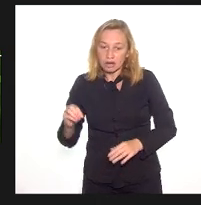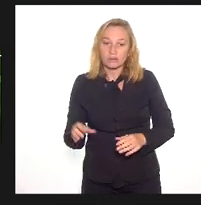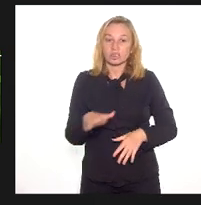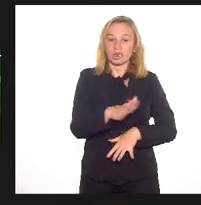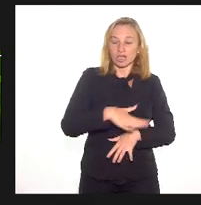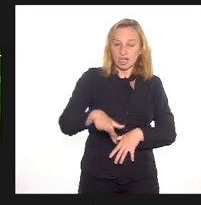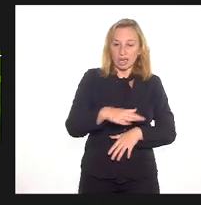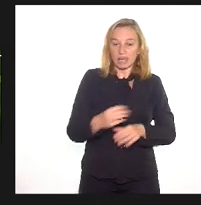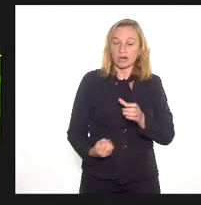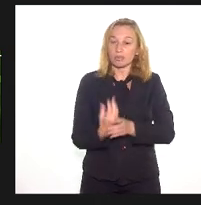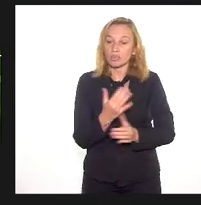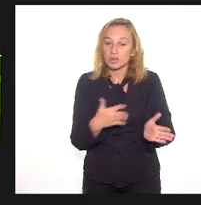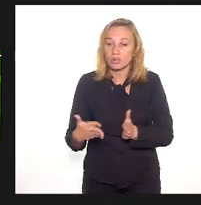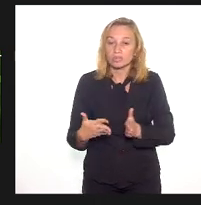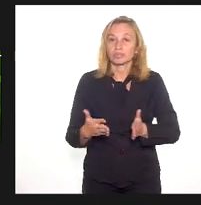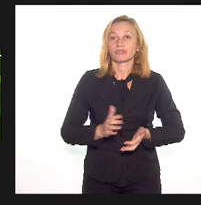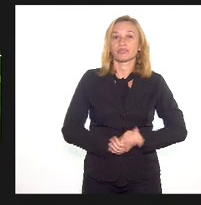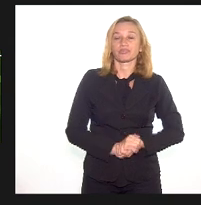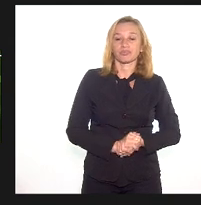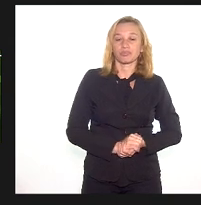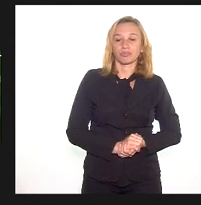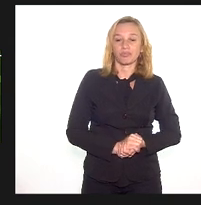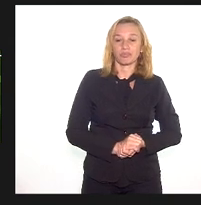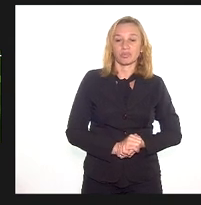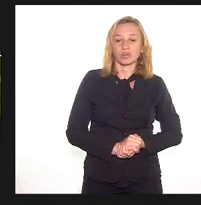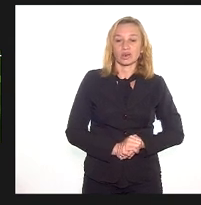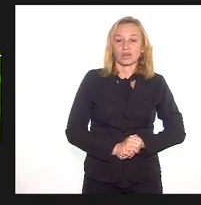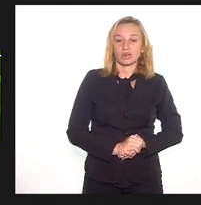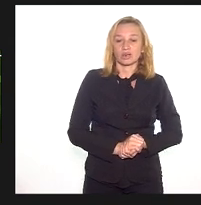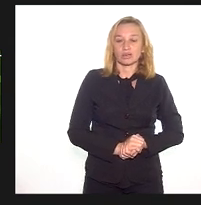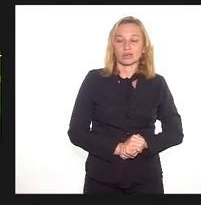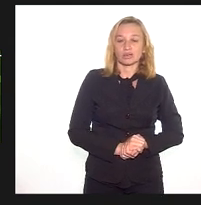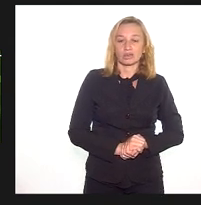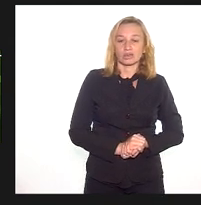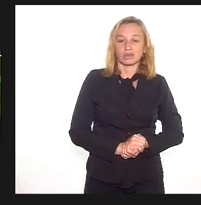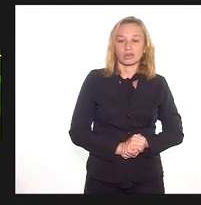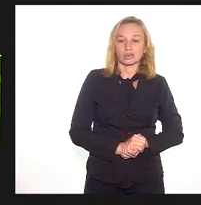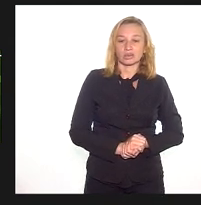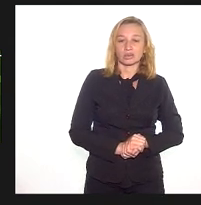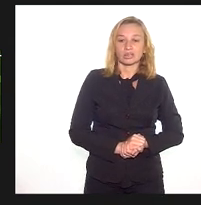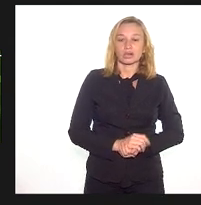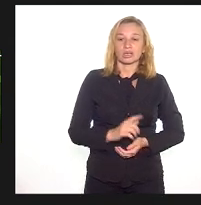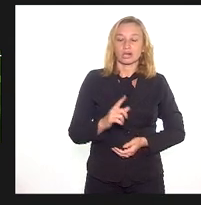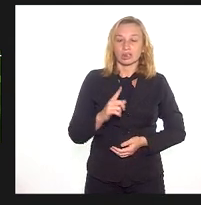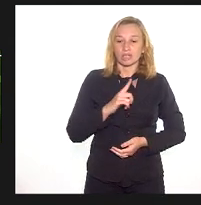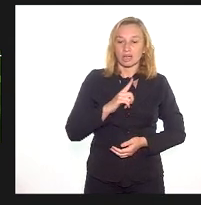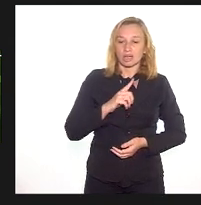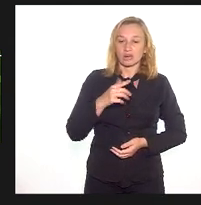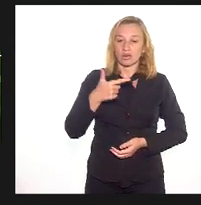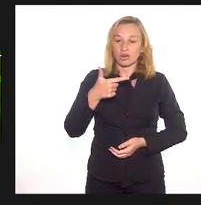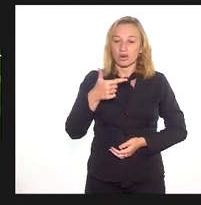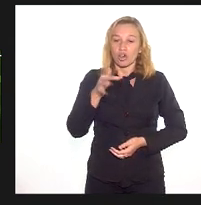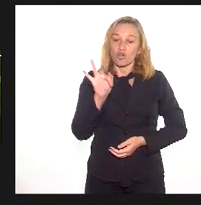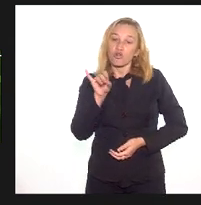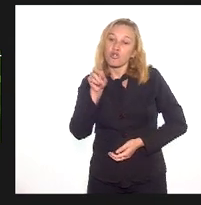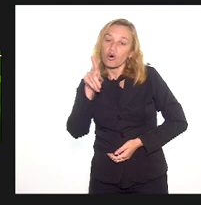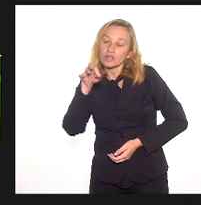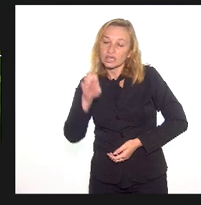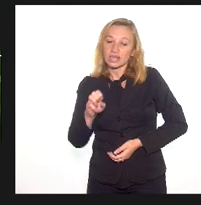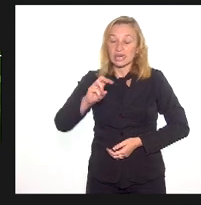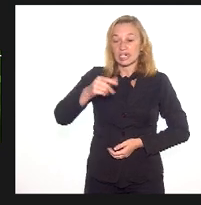em produção, que vão buscar no nosso como fonte 13 bilhões de dólares que